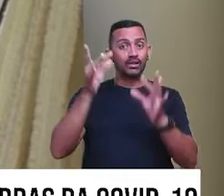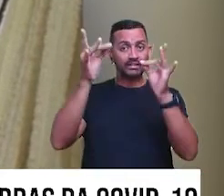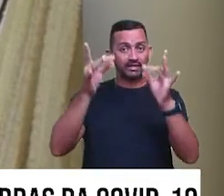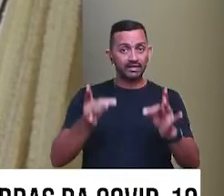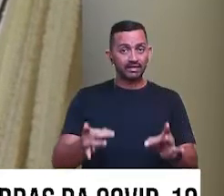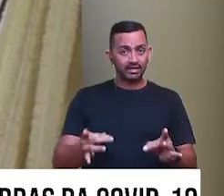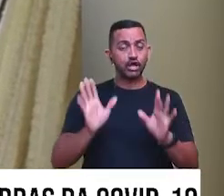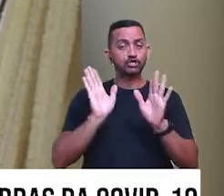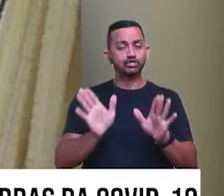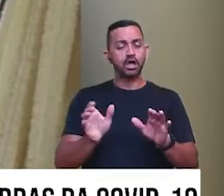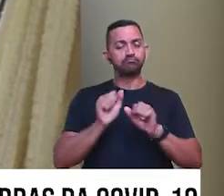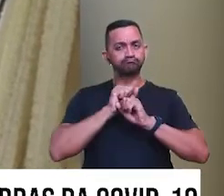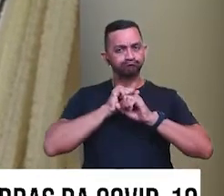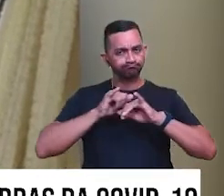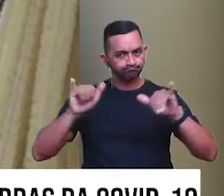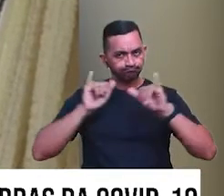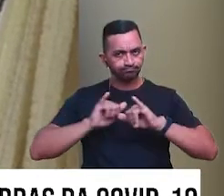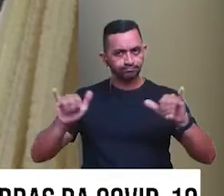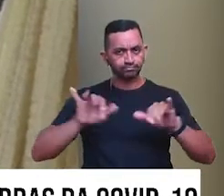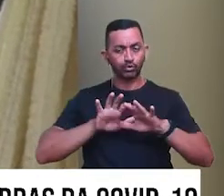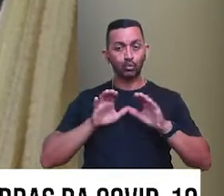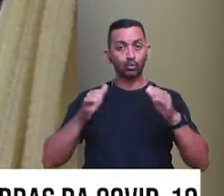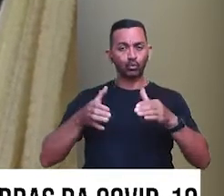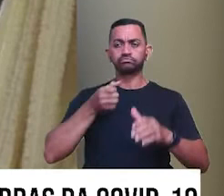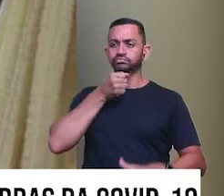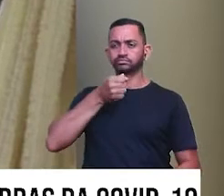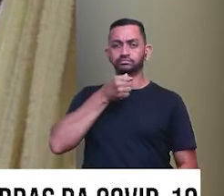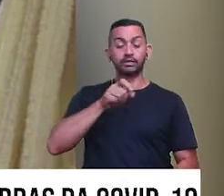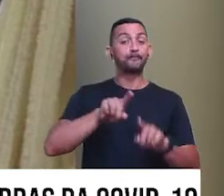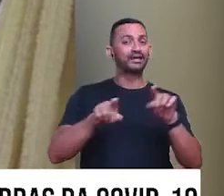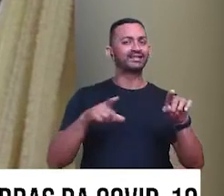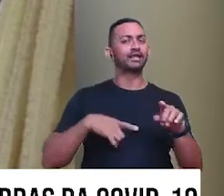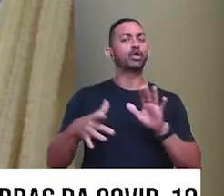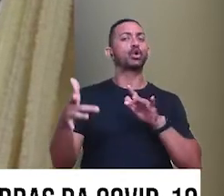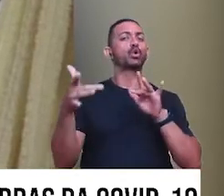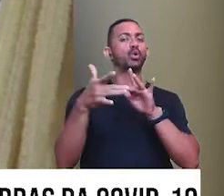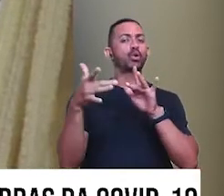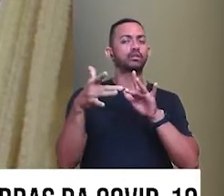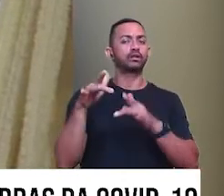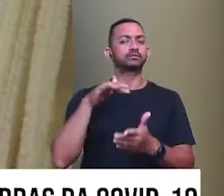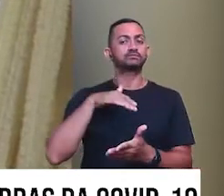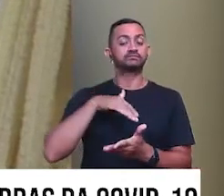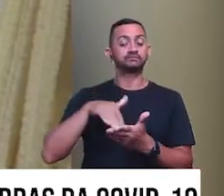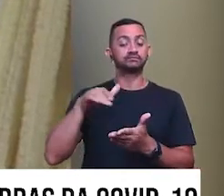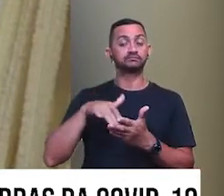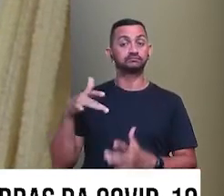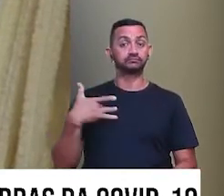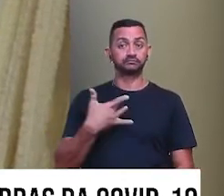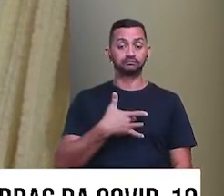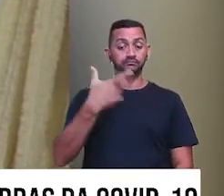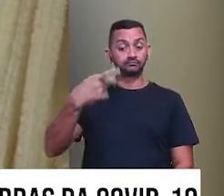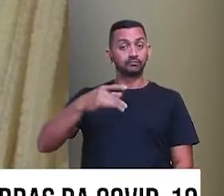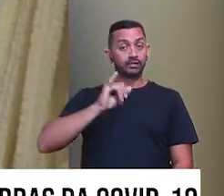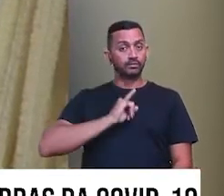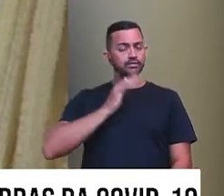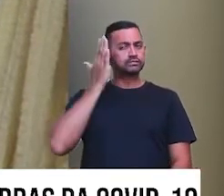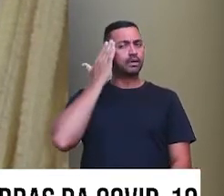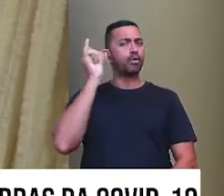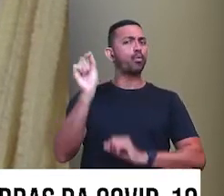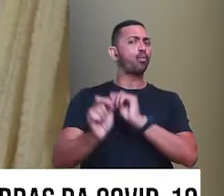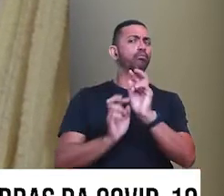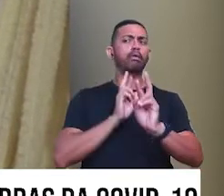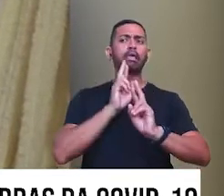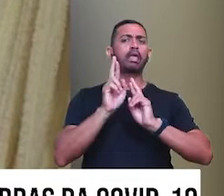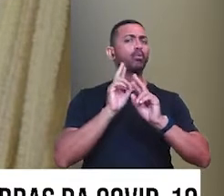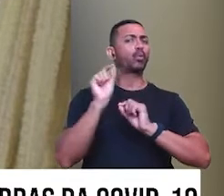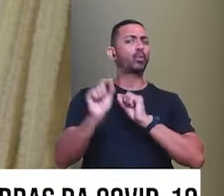esses detalhes serão ditos na coletiva de imprensa. Nós também entramos em contato com a Secretaria de Saúde aqui do nosso município para